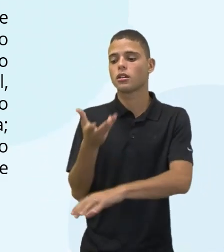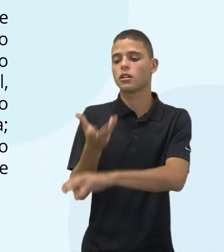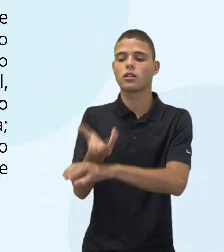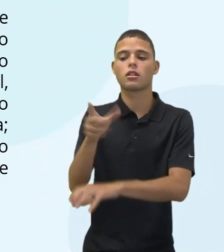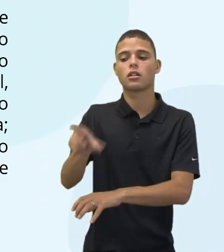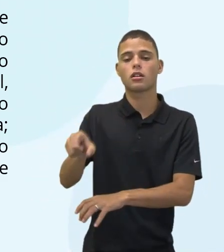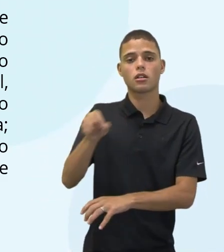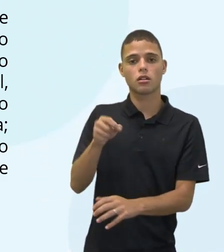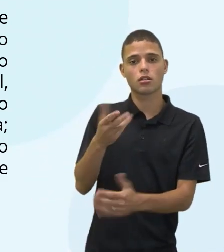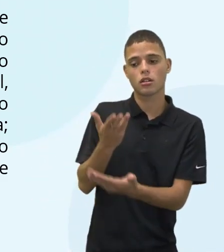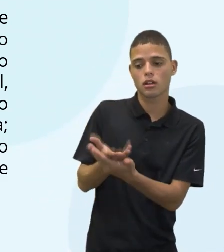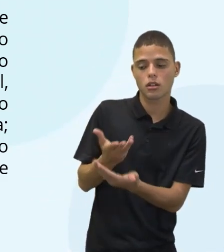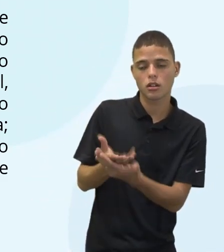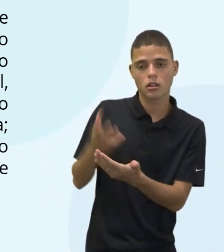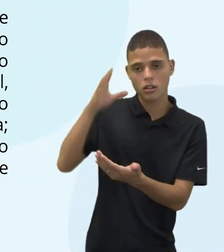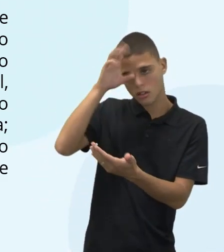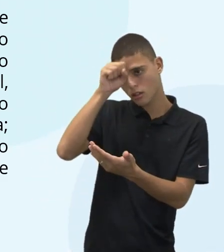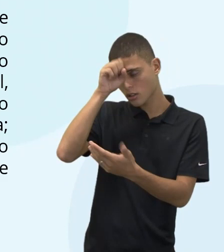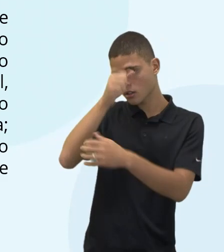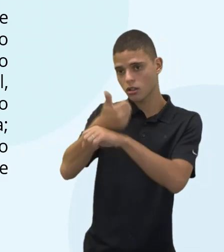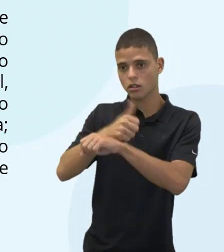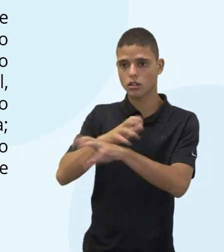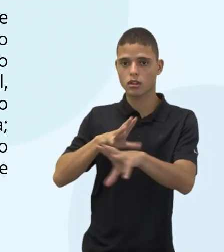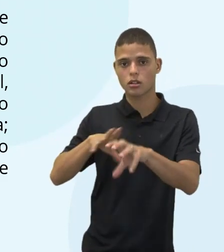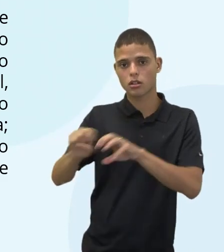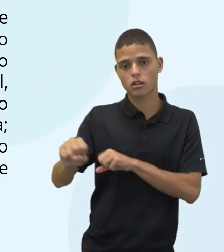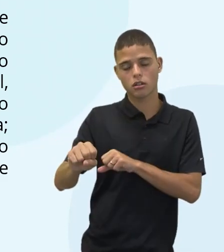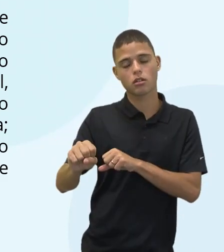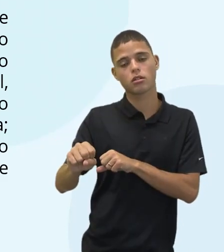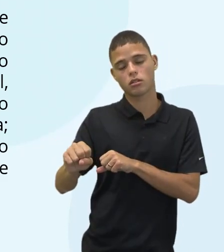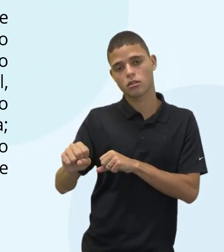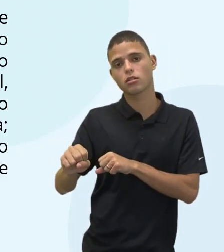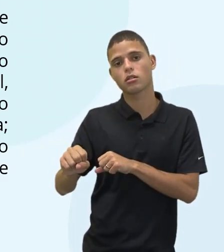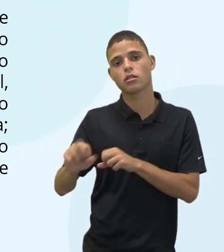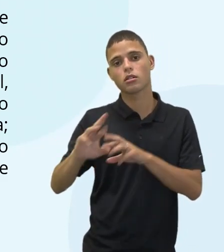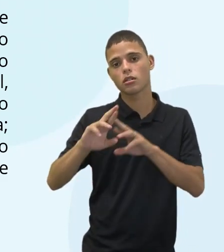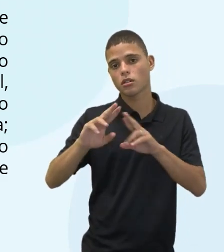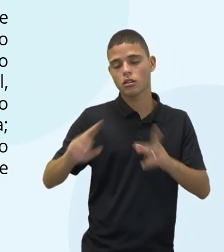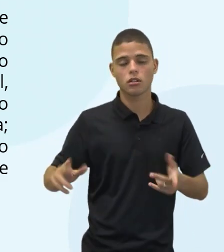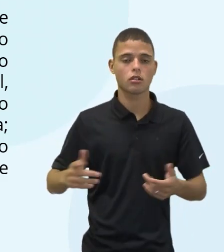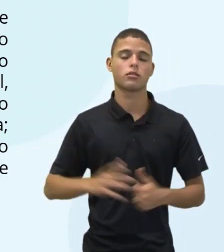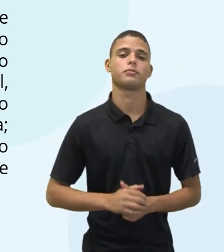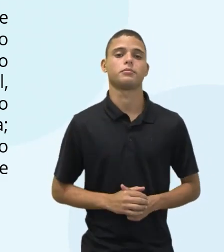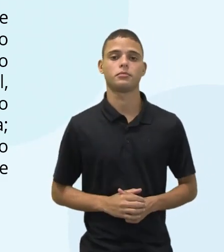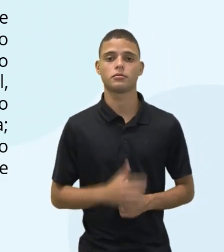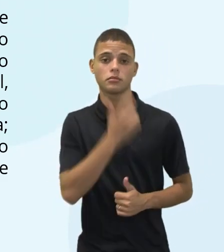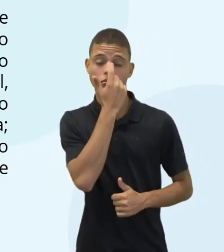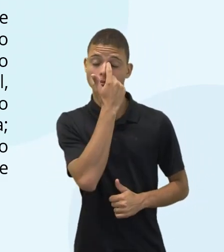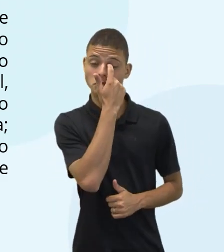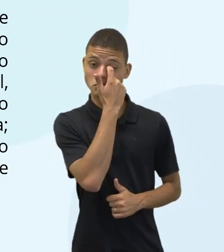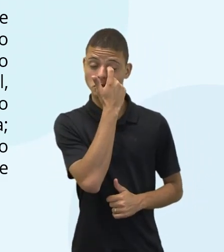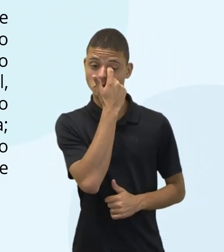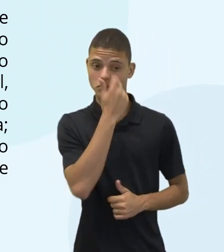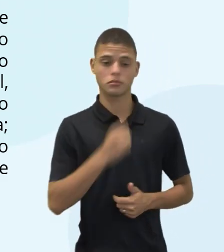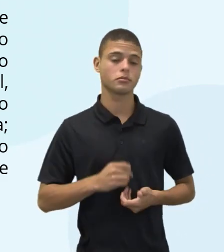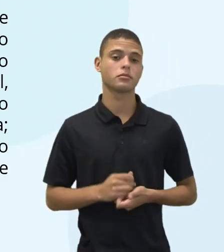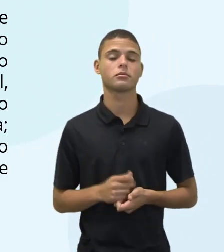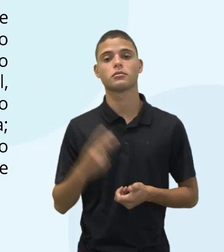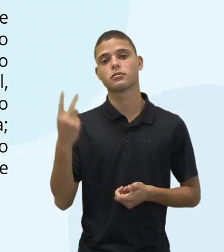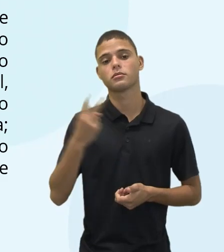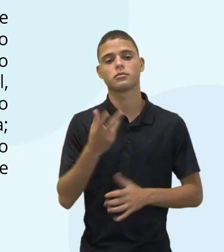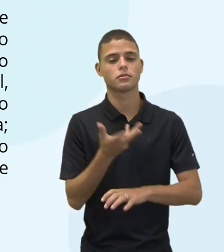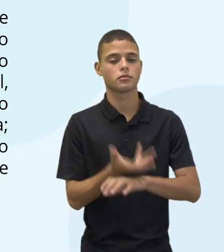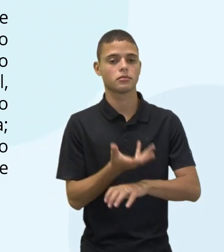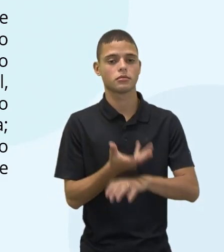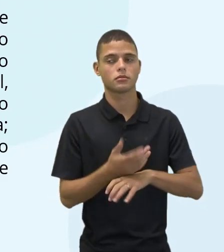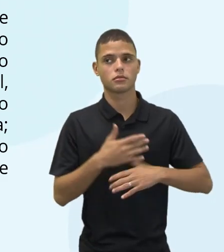Ah, eu trabalho com teatro também, é só linguagens, teatro? Não, tem muito de ciências humanas em teatro. Então, são duas áreas aí que eu